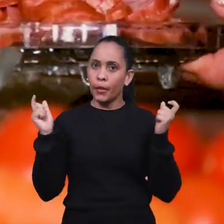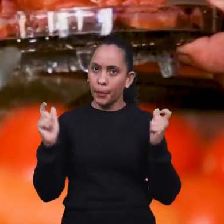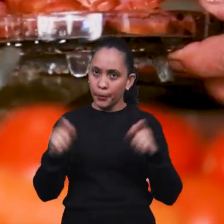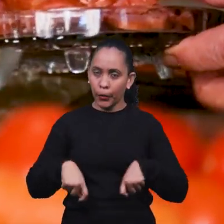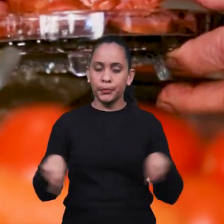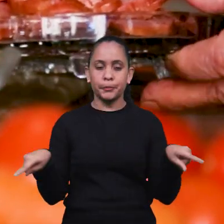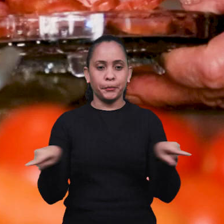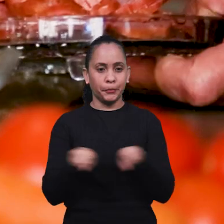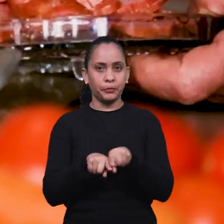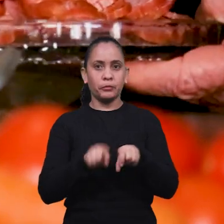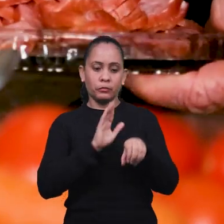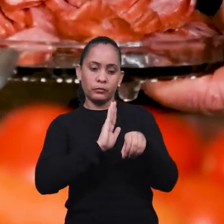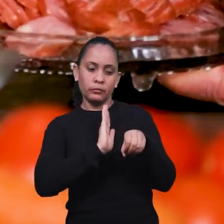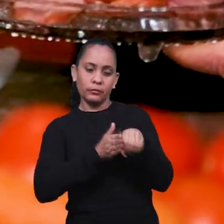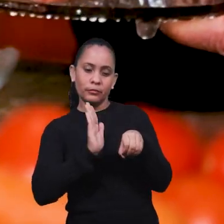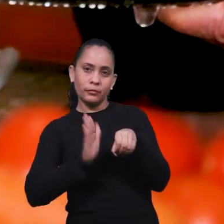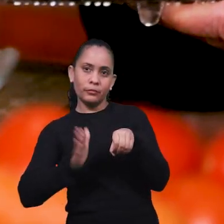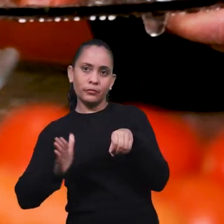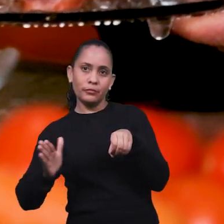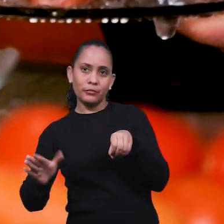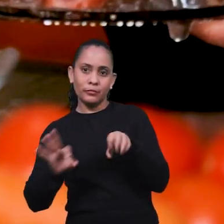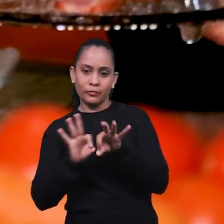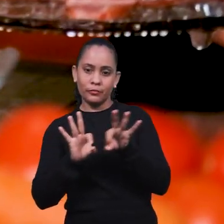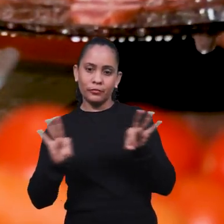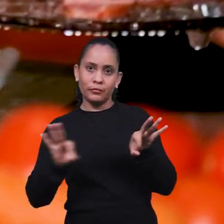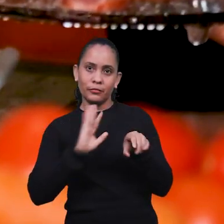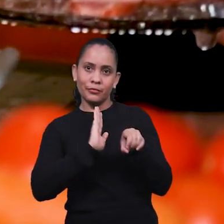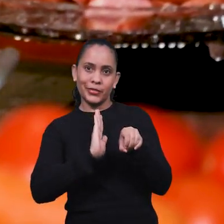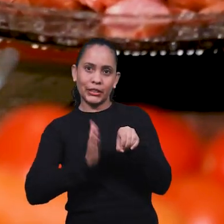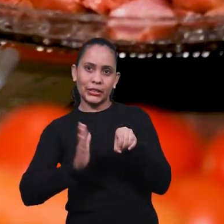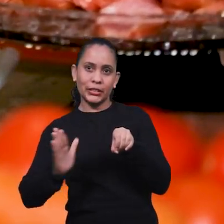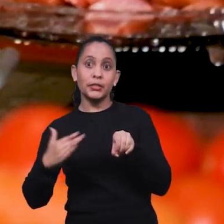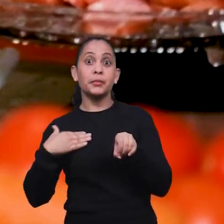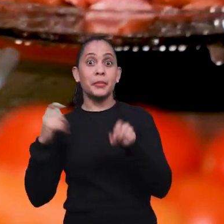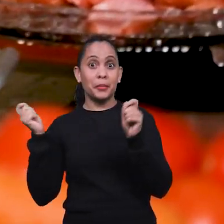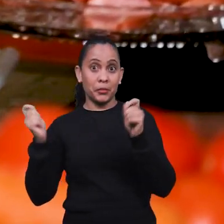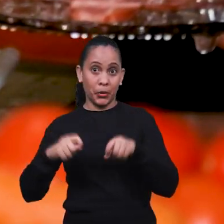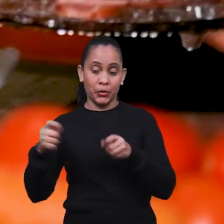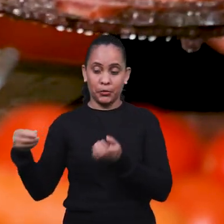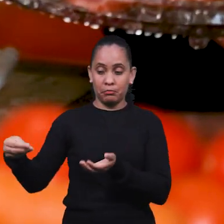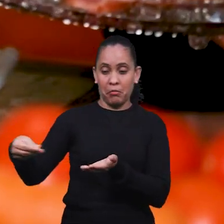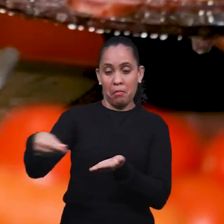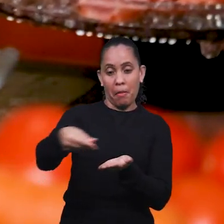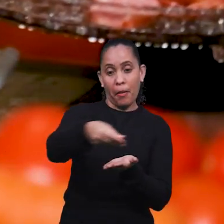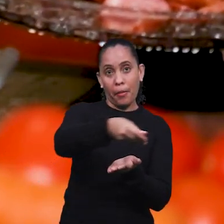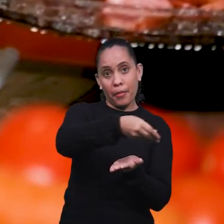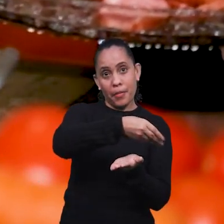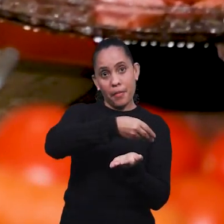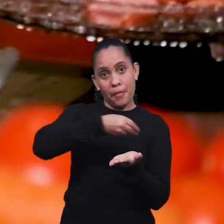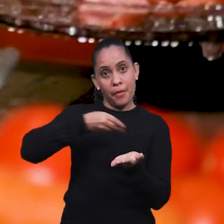calabresa? Pode salpicar a calabresa. Vai ficar delicioso.